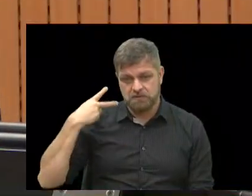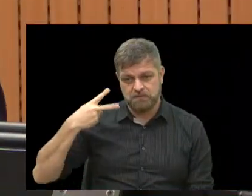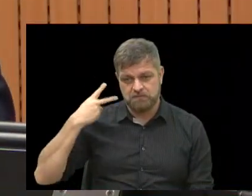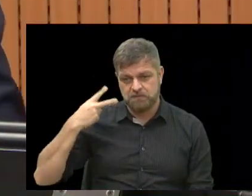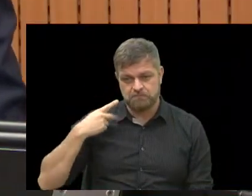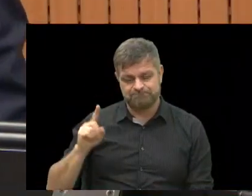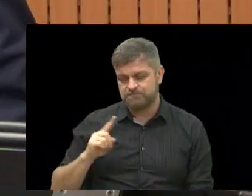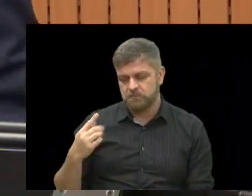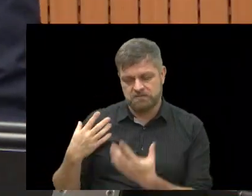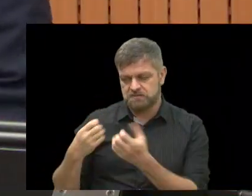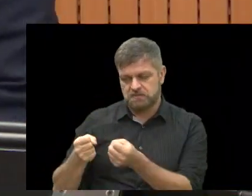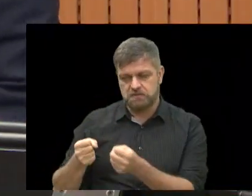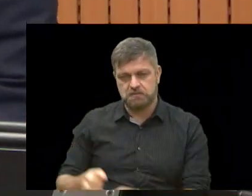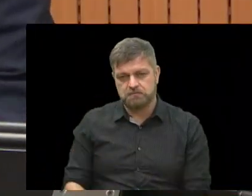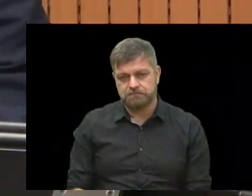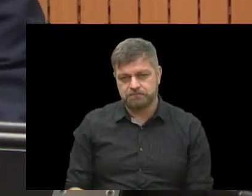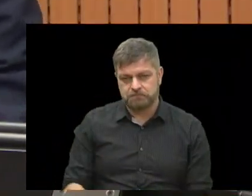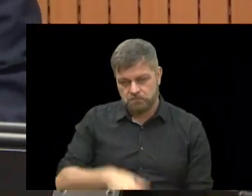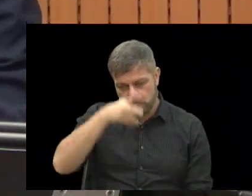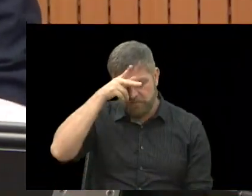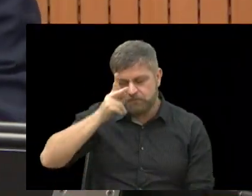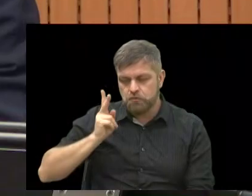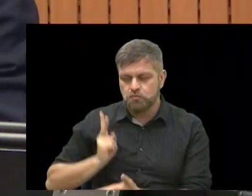vereadores contrários.